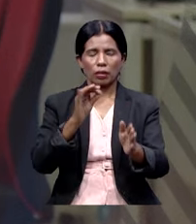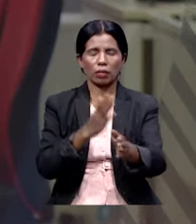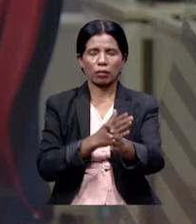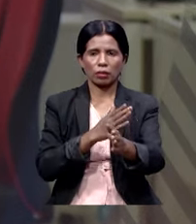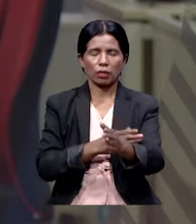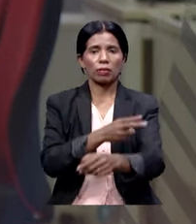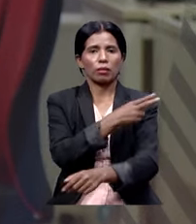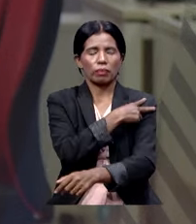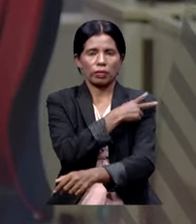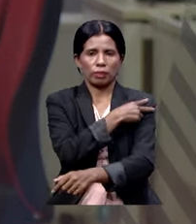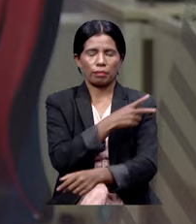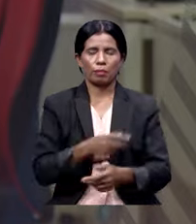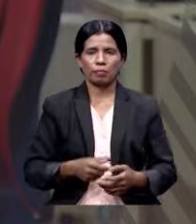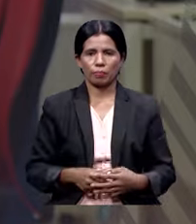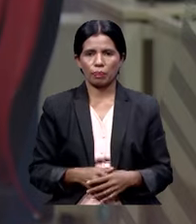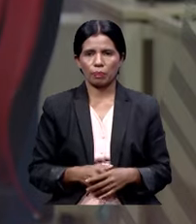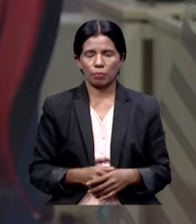divisa.